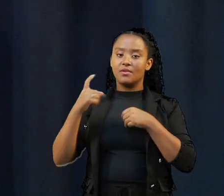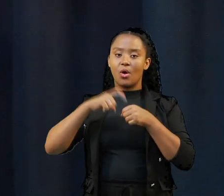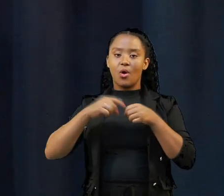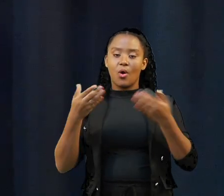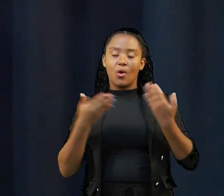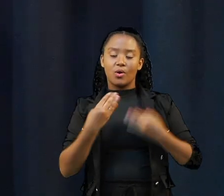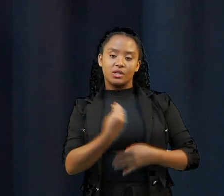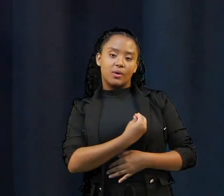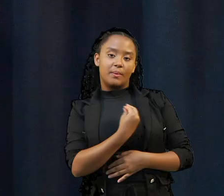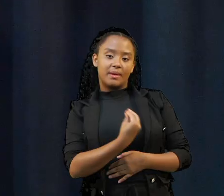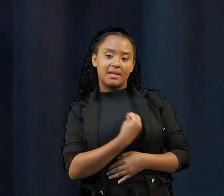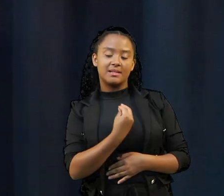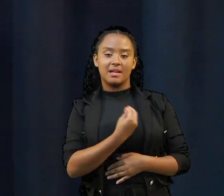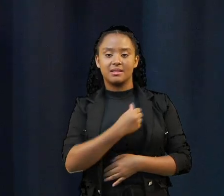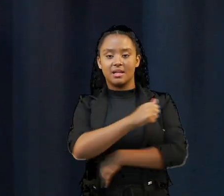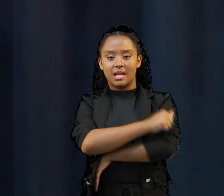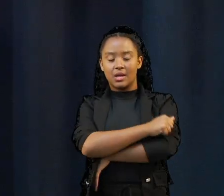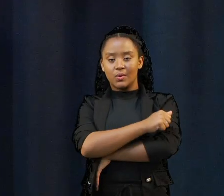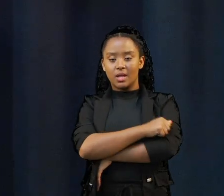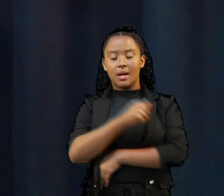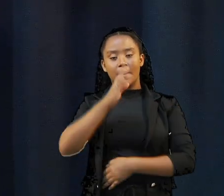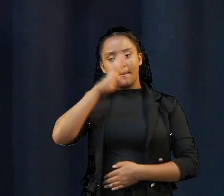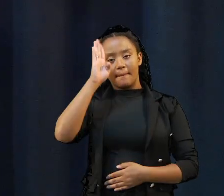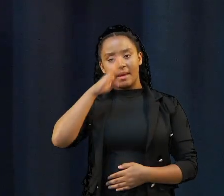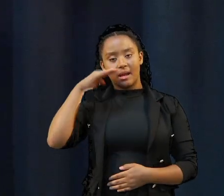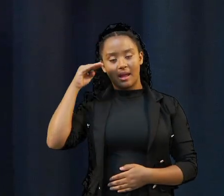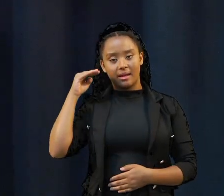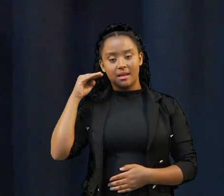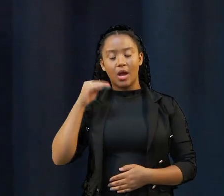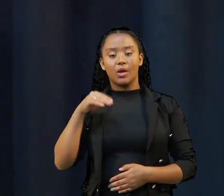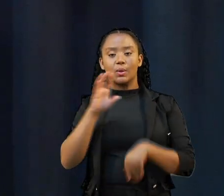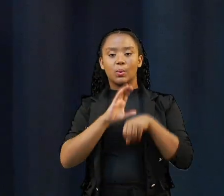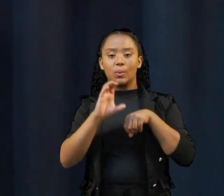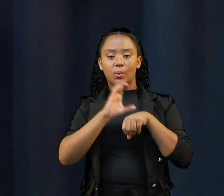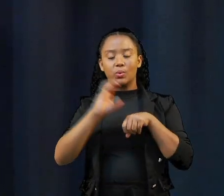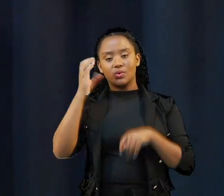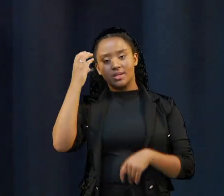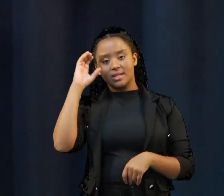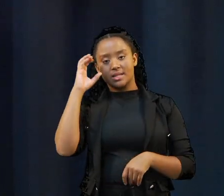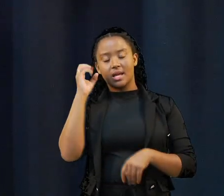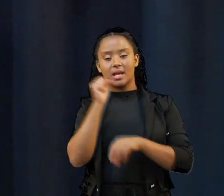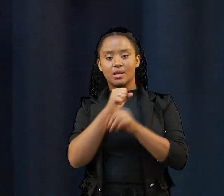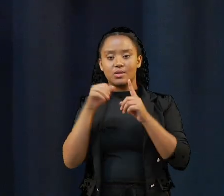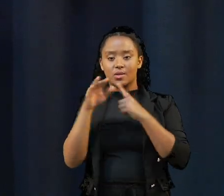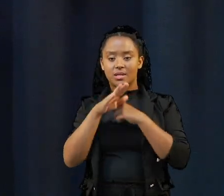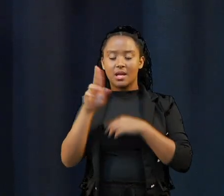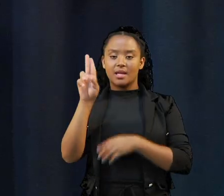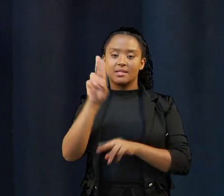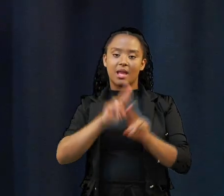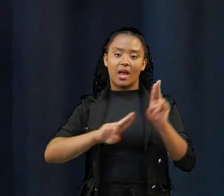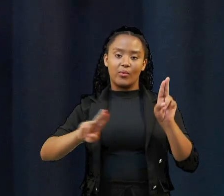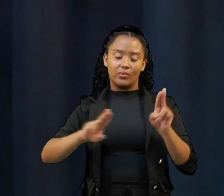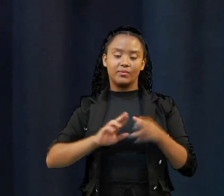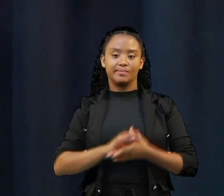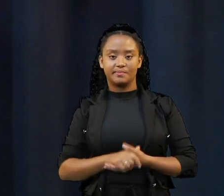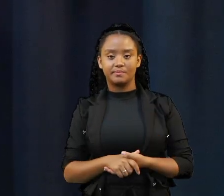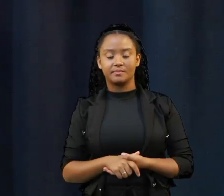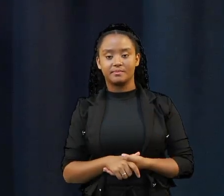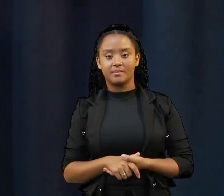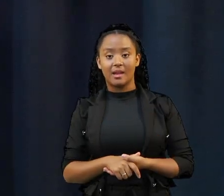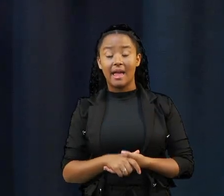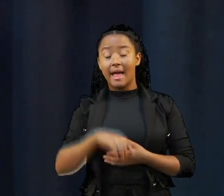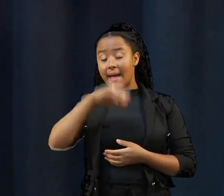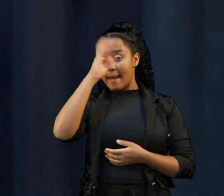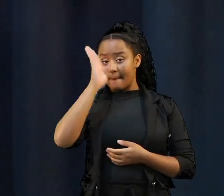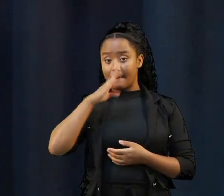de volta hoje com a presença da estudante Brena Caroline, do curso de Ciências Sociais da Universidade Federal